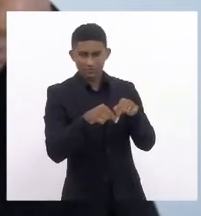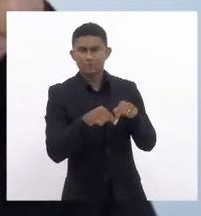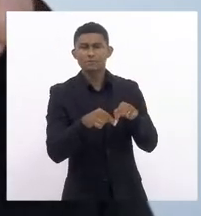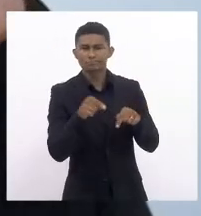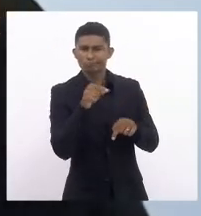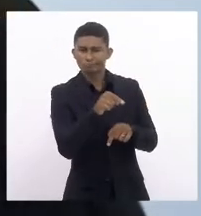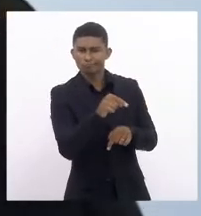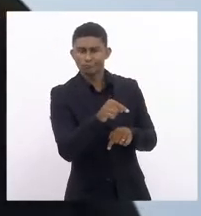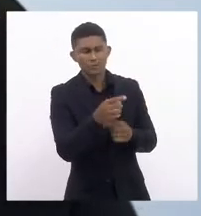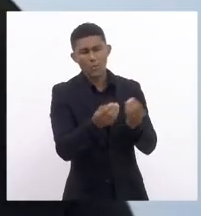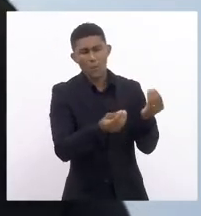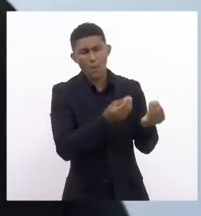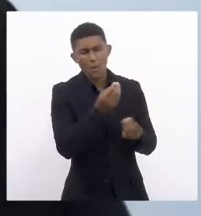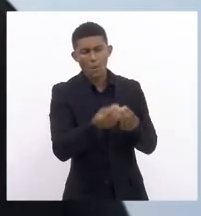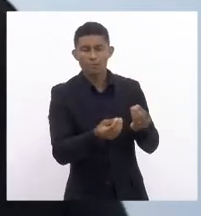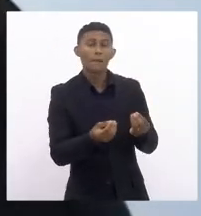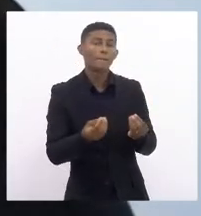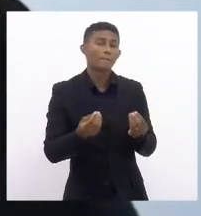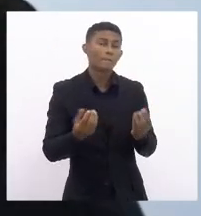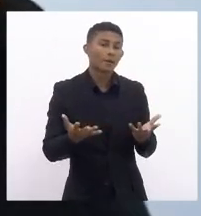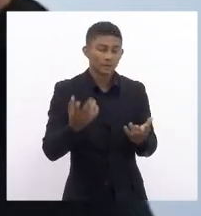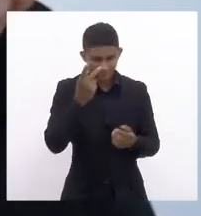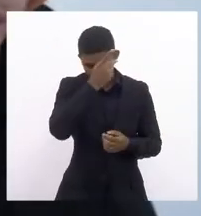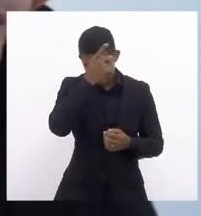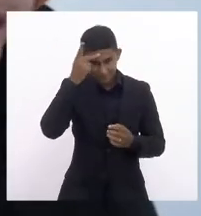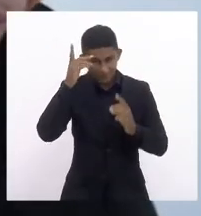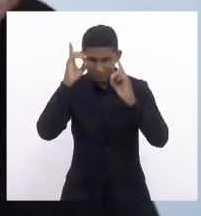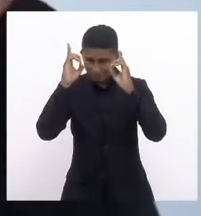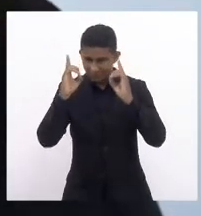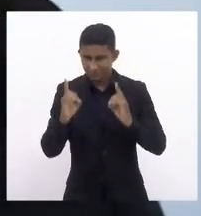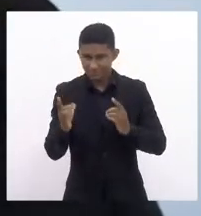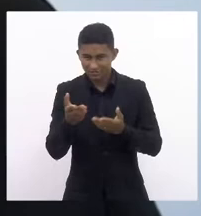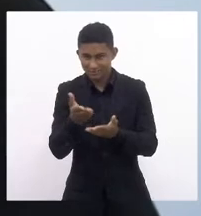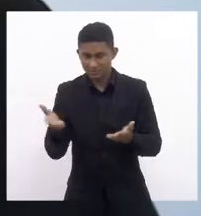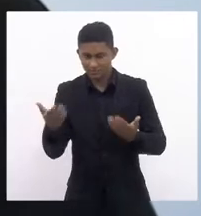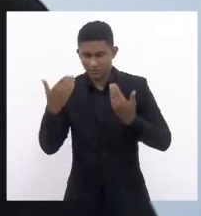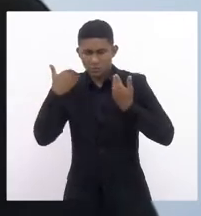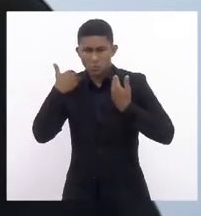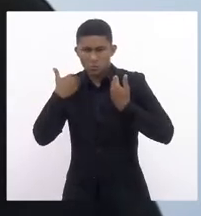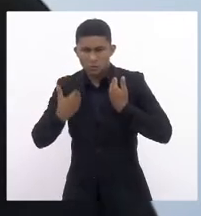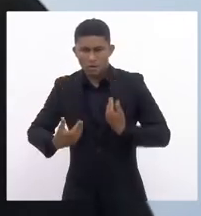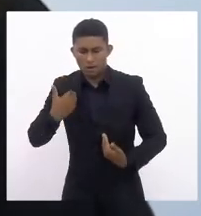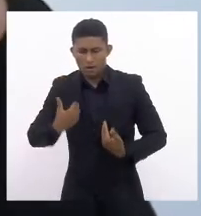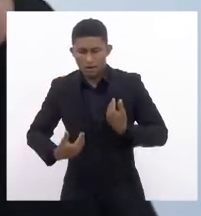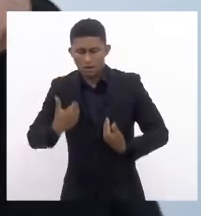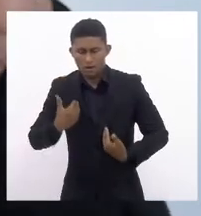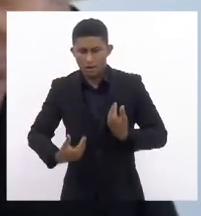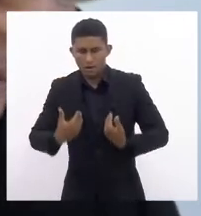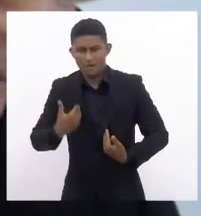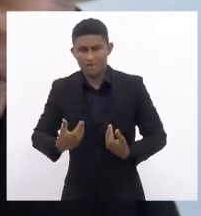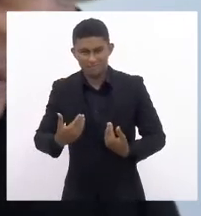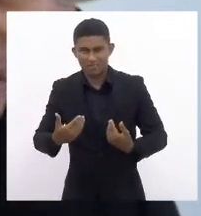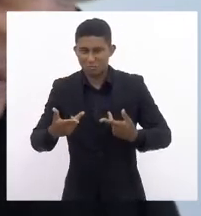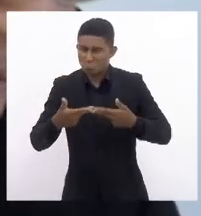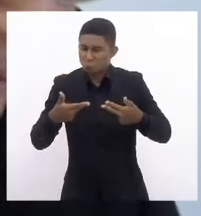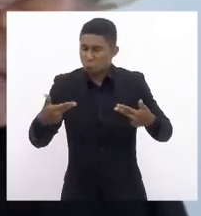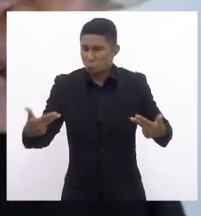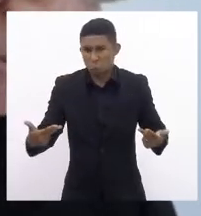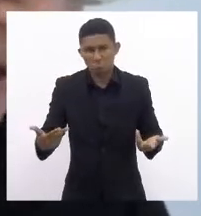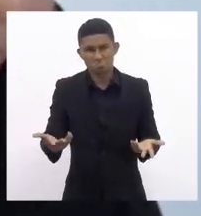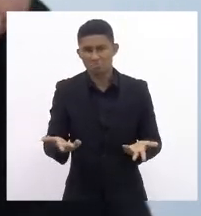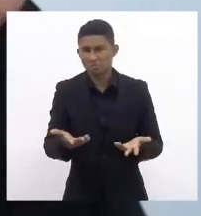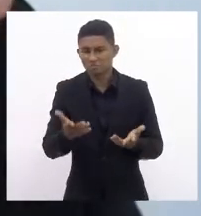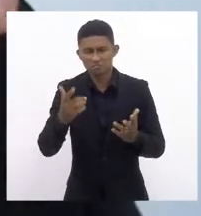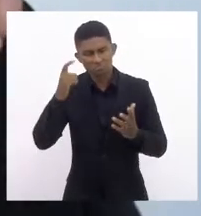com deficiências, né? Deficiências de natureza física, um ambiente que eu digo de educação, deficiência